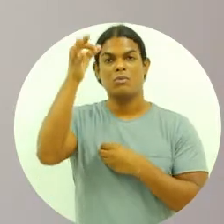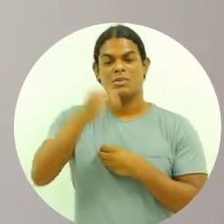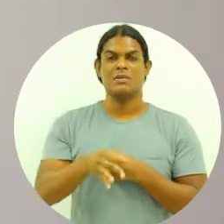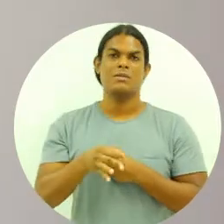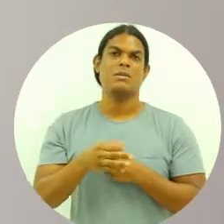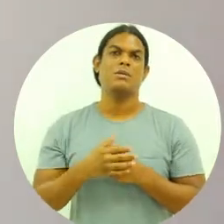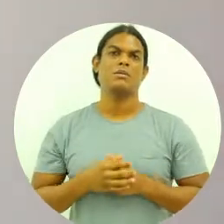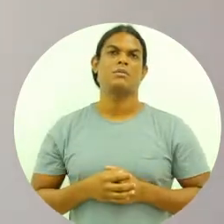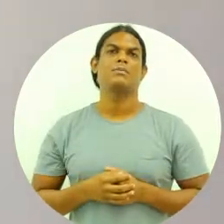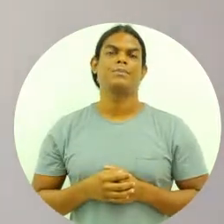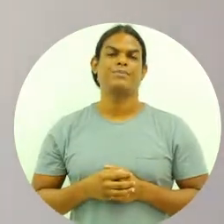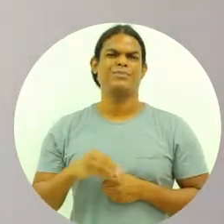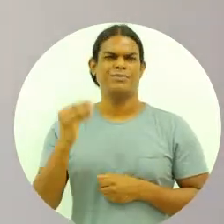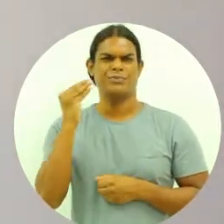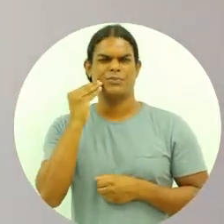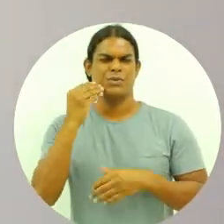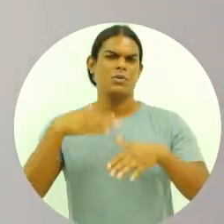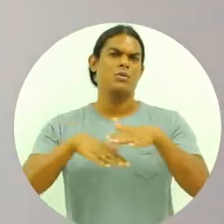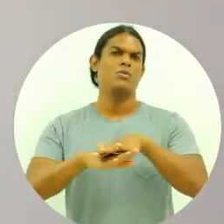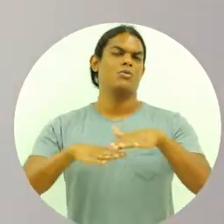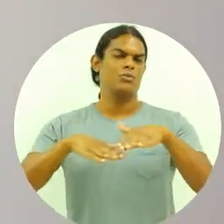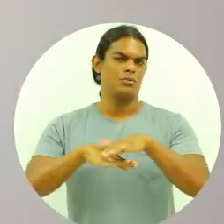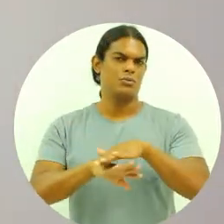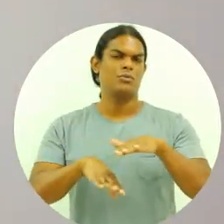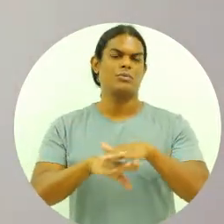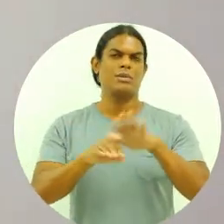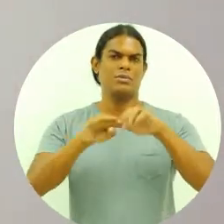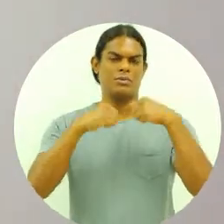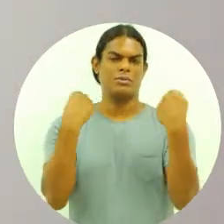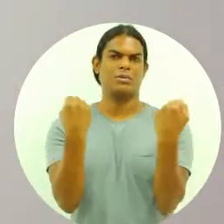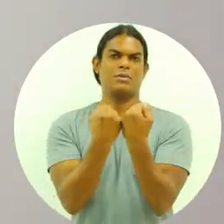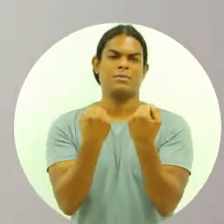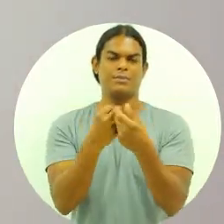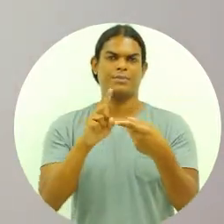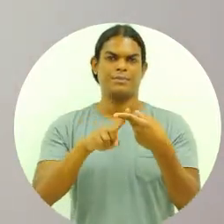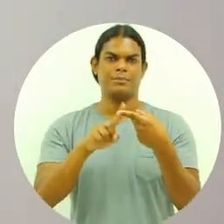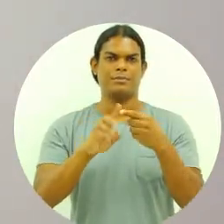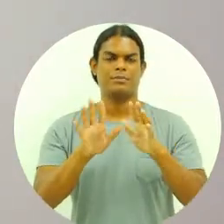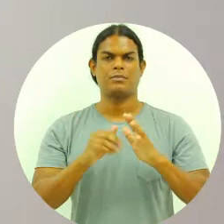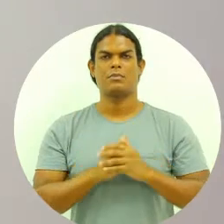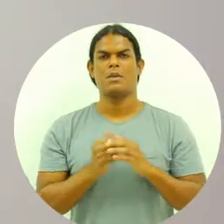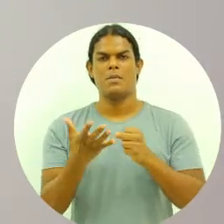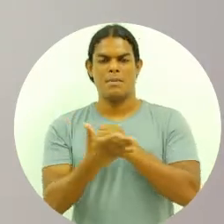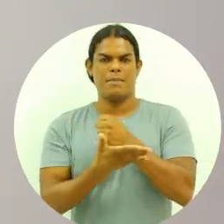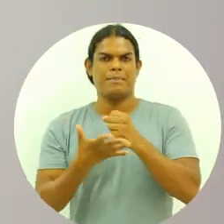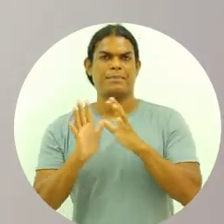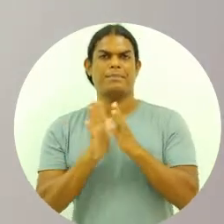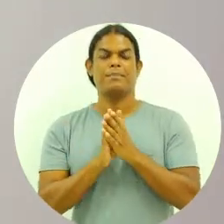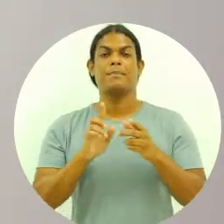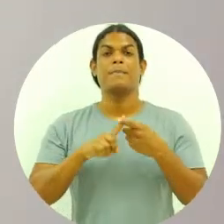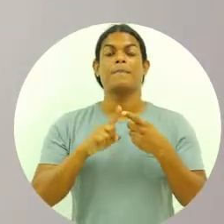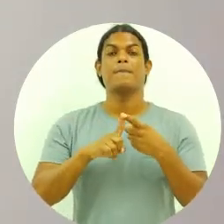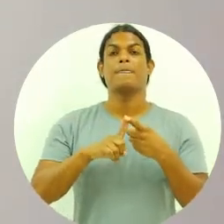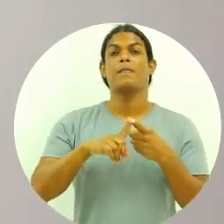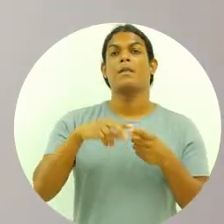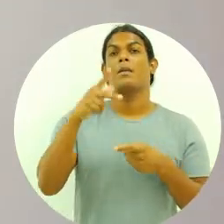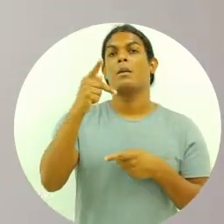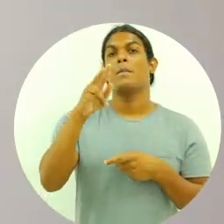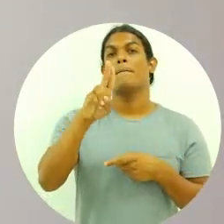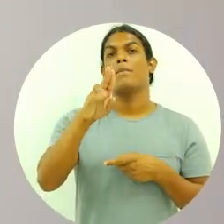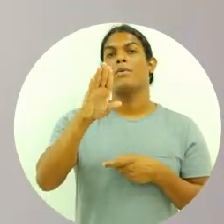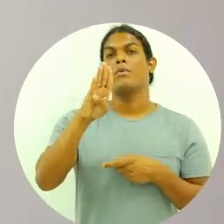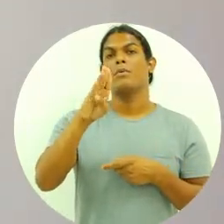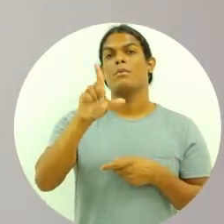bons costumes. Basicamente é isso. Existe também o princípio da publicidade. Para que o ato